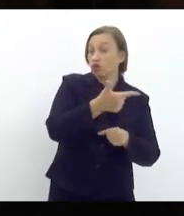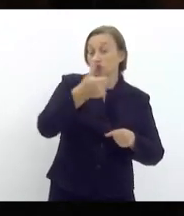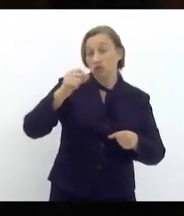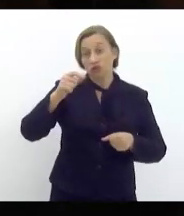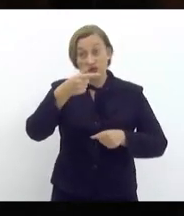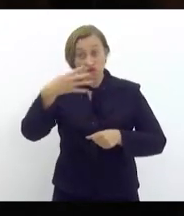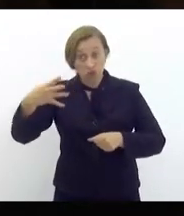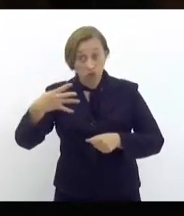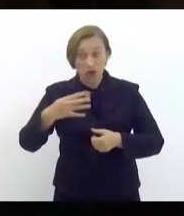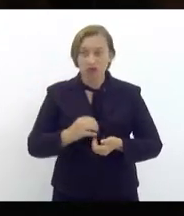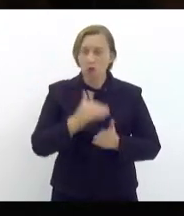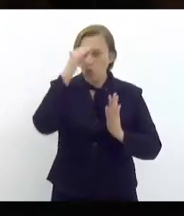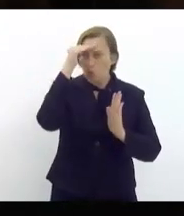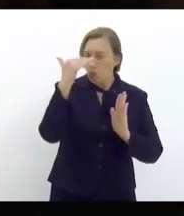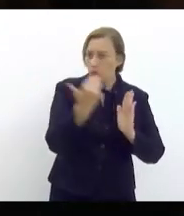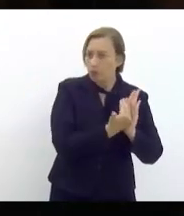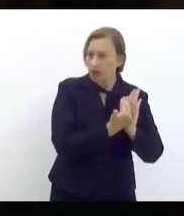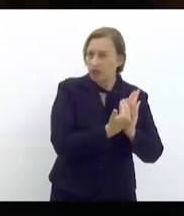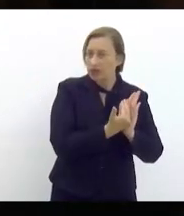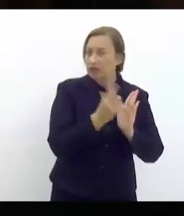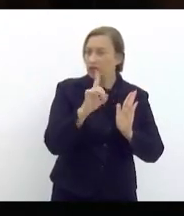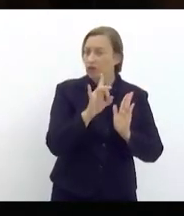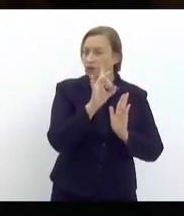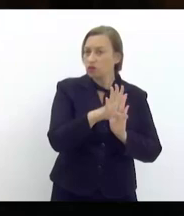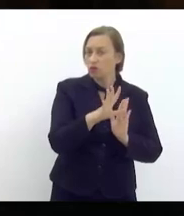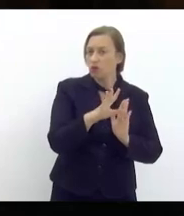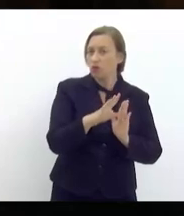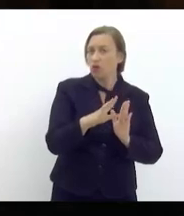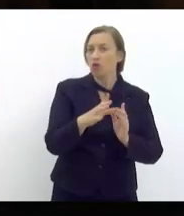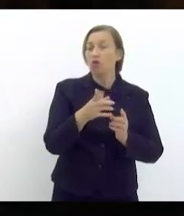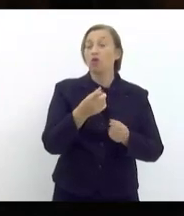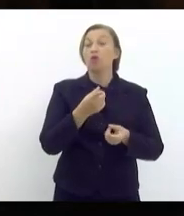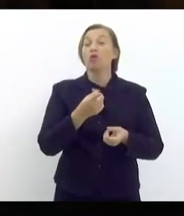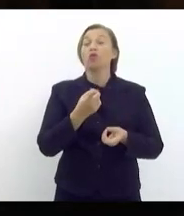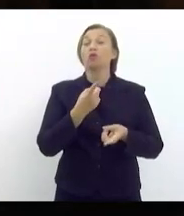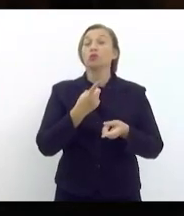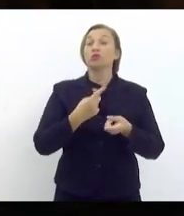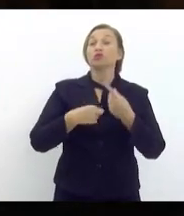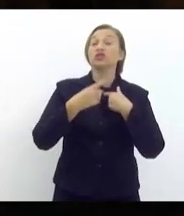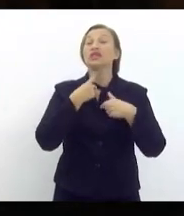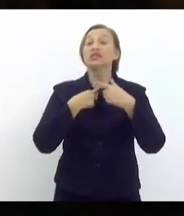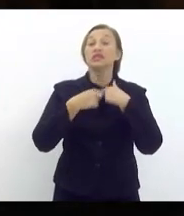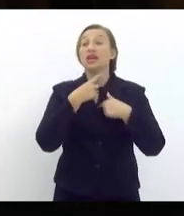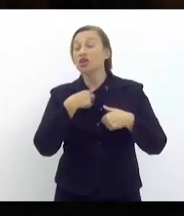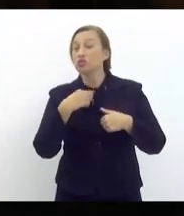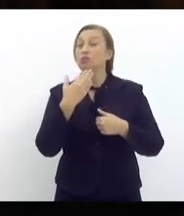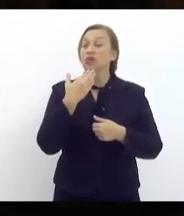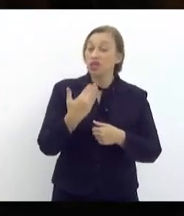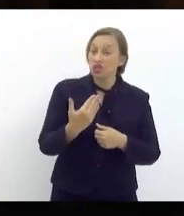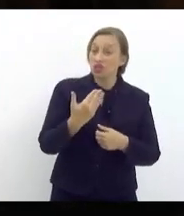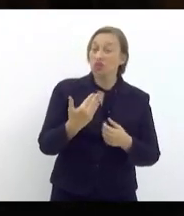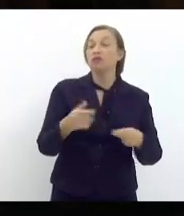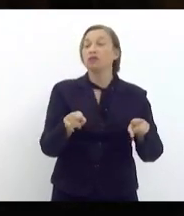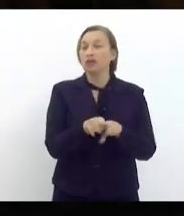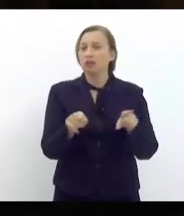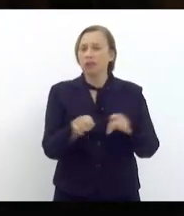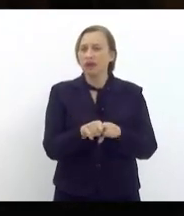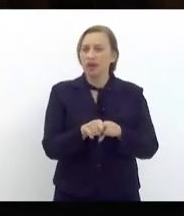cumprir não só os anseios colhidos e as demandas manifestas dos